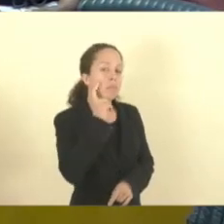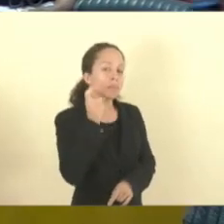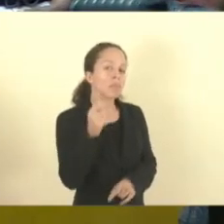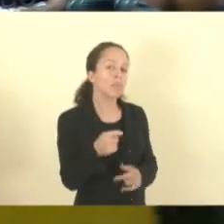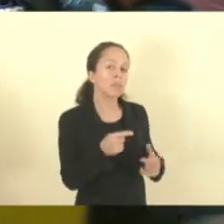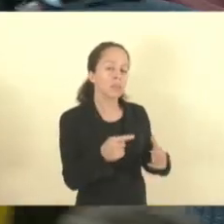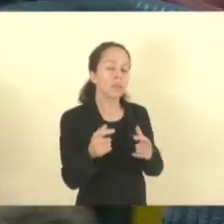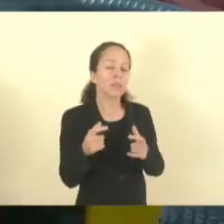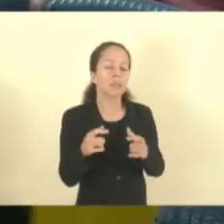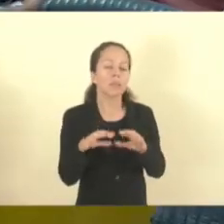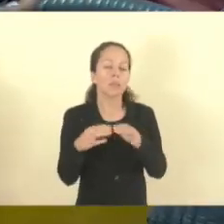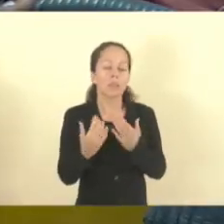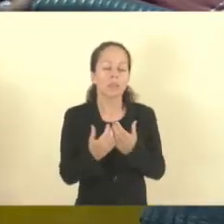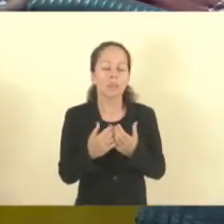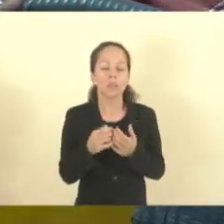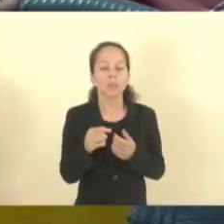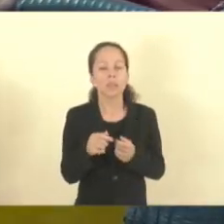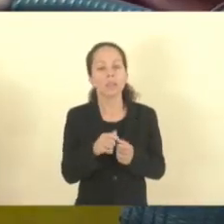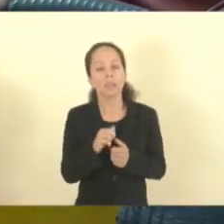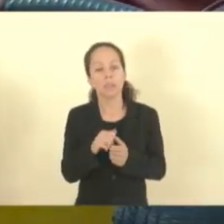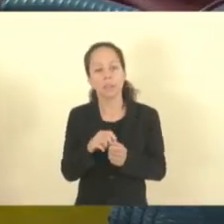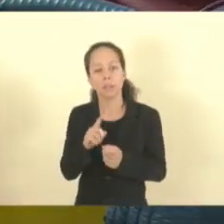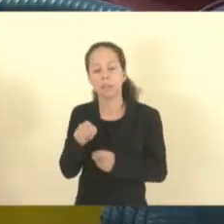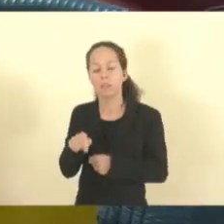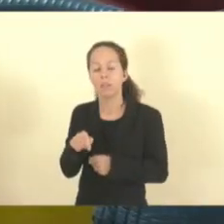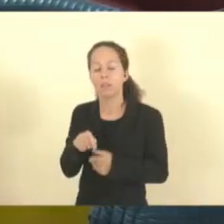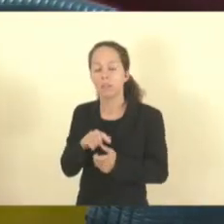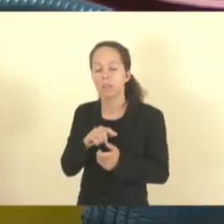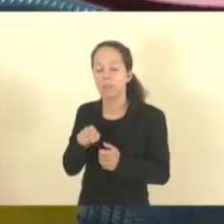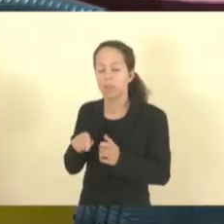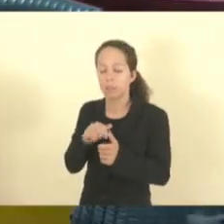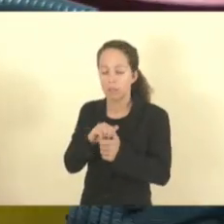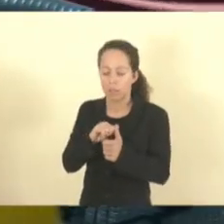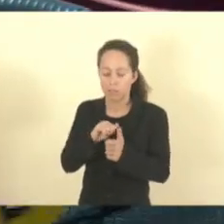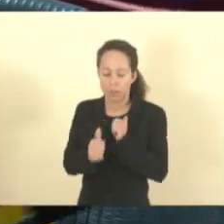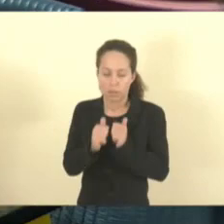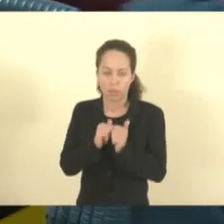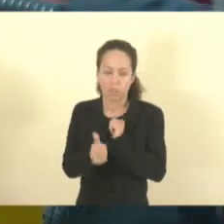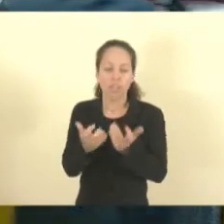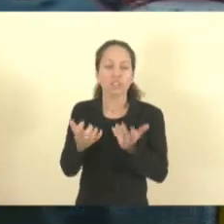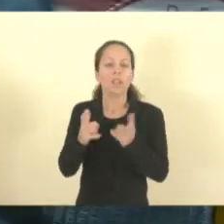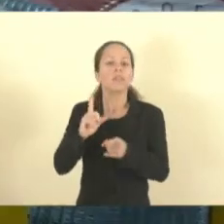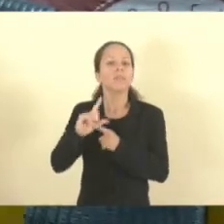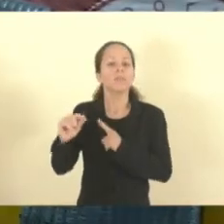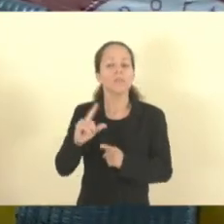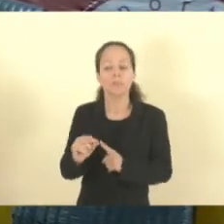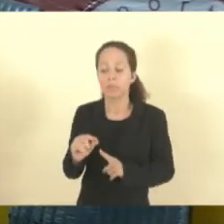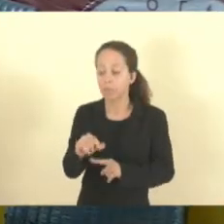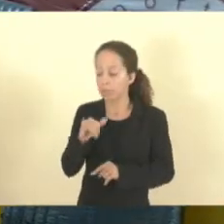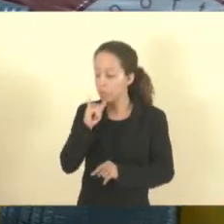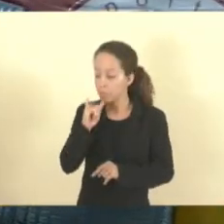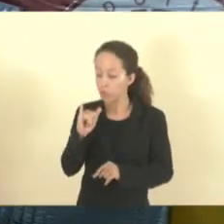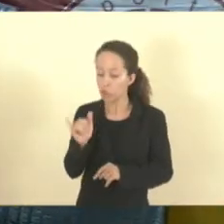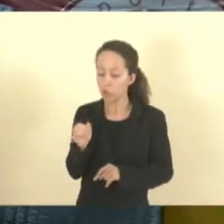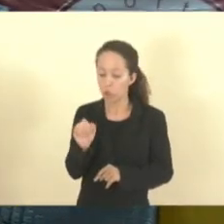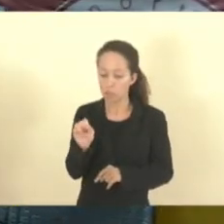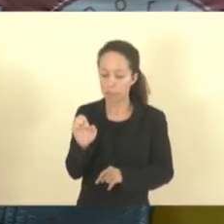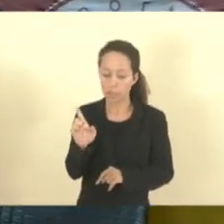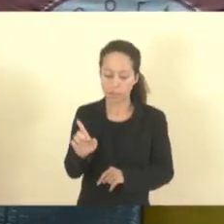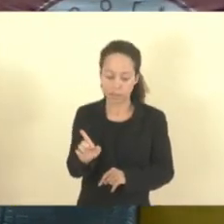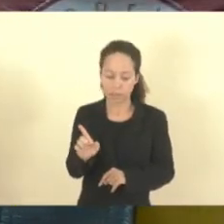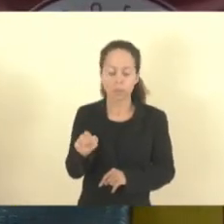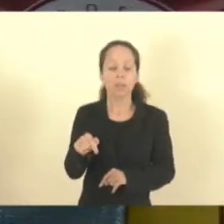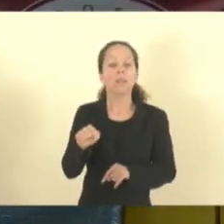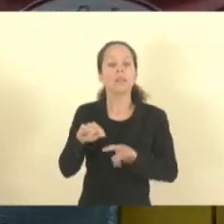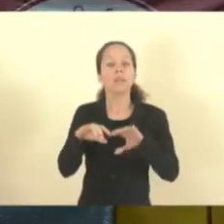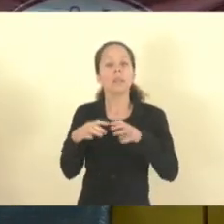o estádio com a maior brevidade possível para poder, deputado José Esmeraldo, deputada Camila, para poder oferecer o